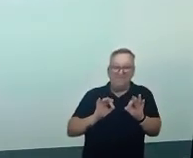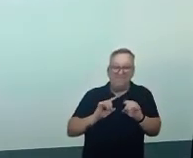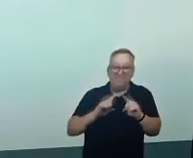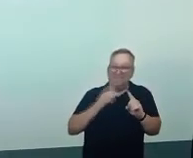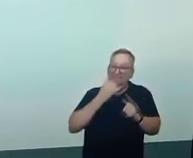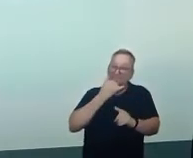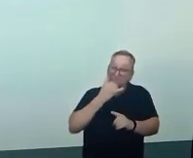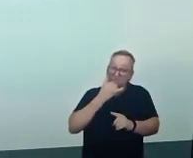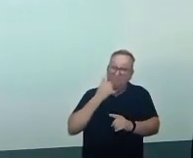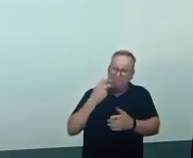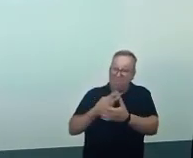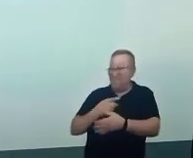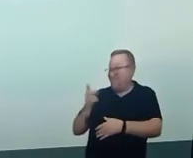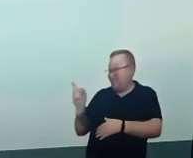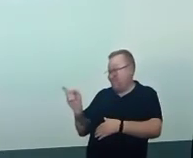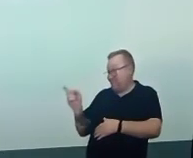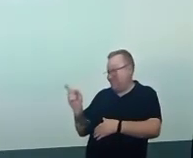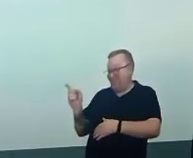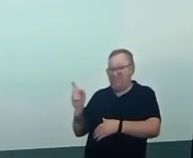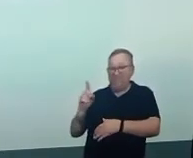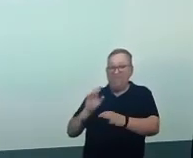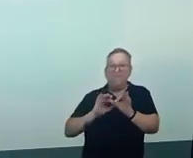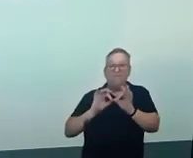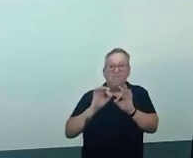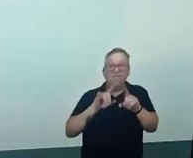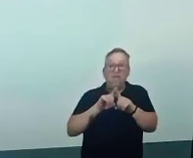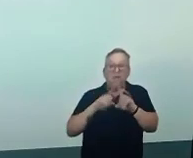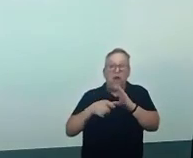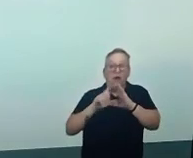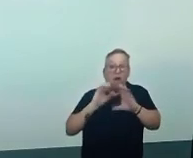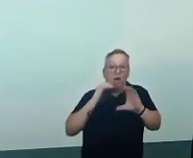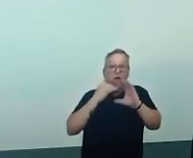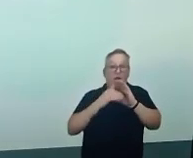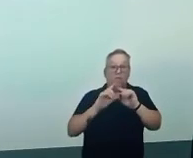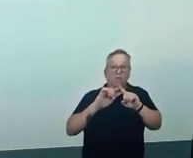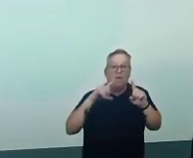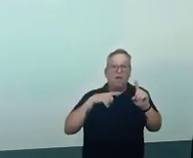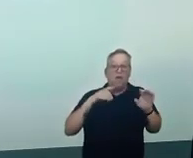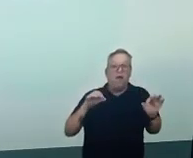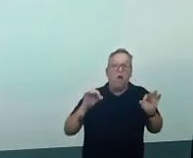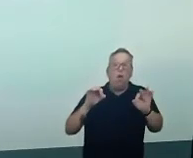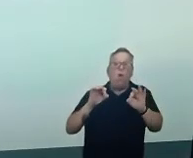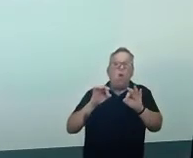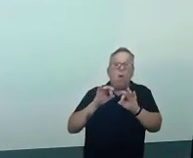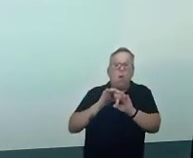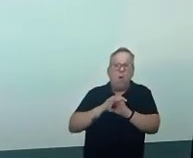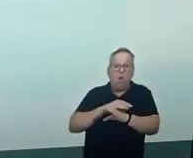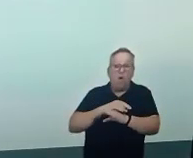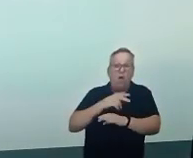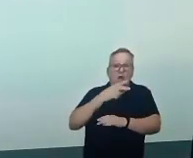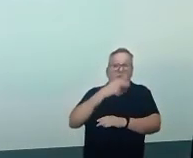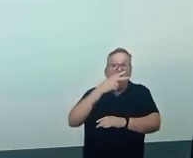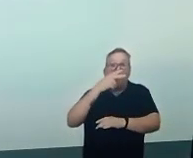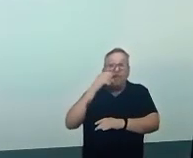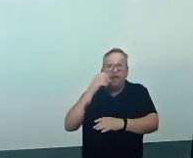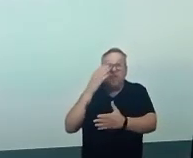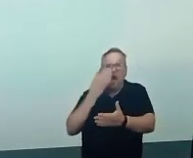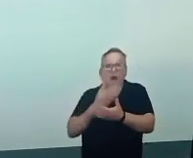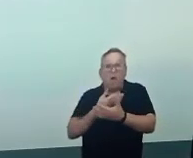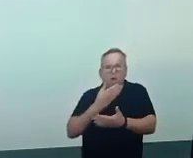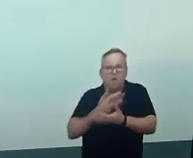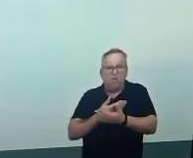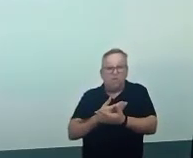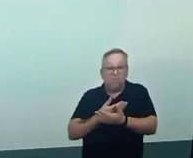tá bom? A gente vai ajustar o PPT antes de enviar para vocês, mas ele tem a jornada completa, que são 20 aulas,